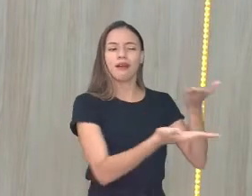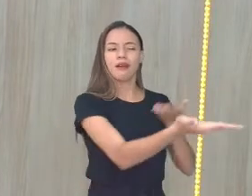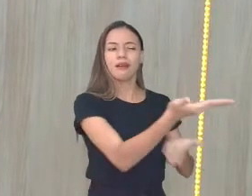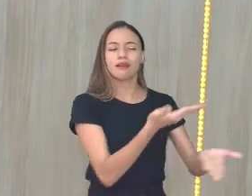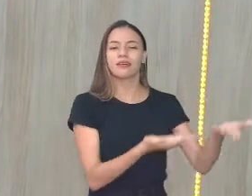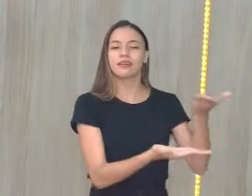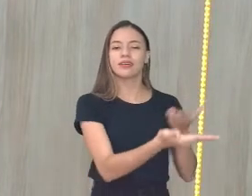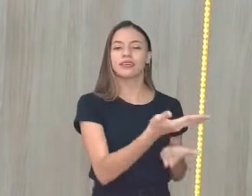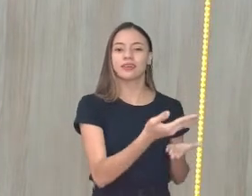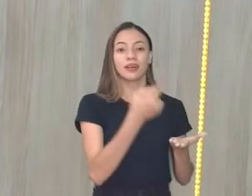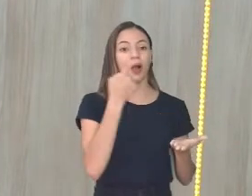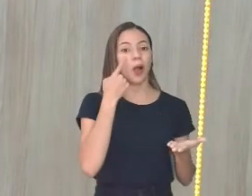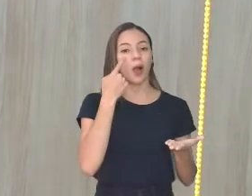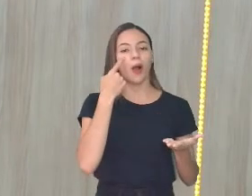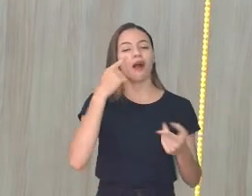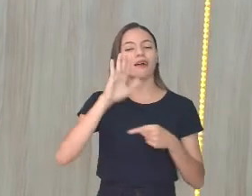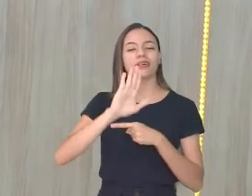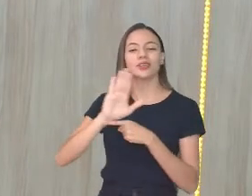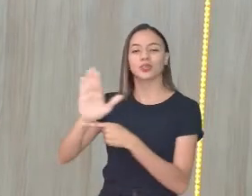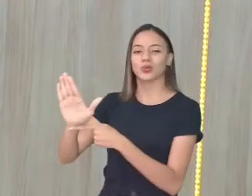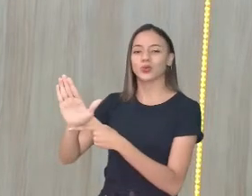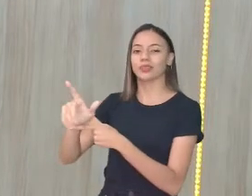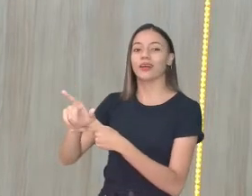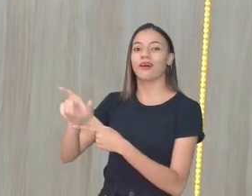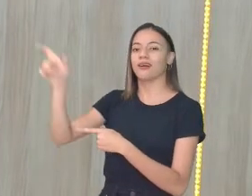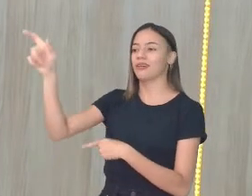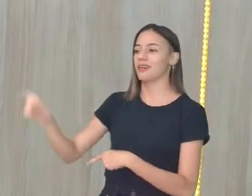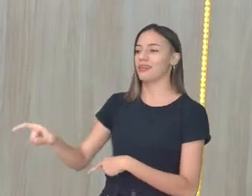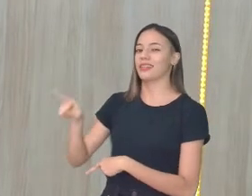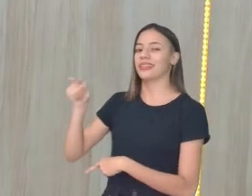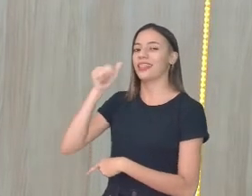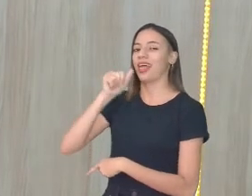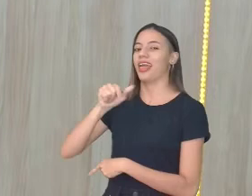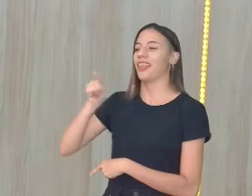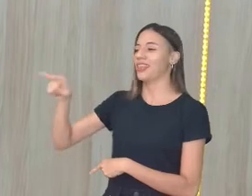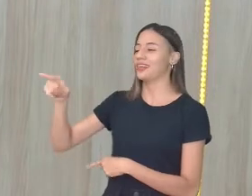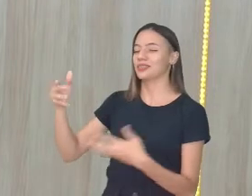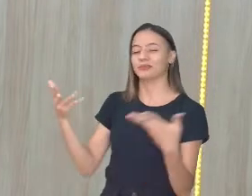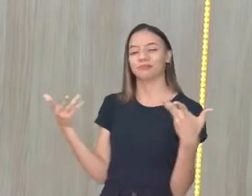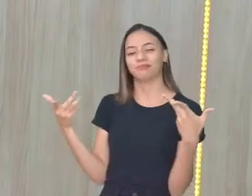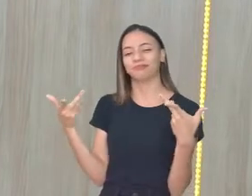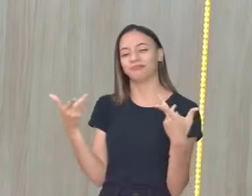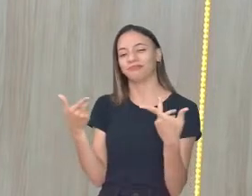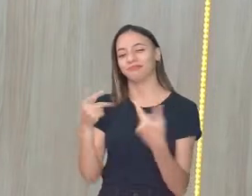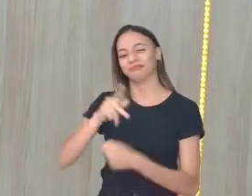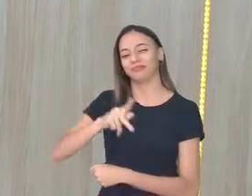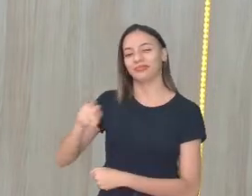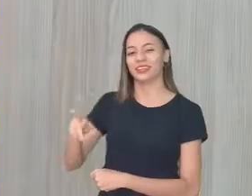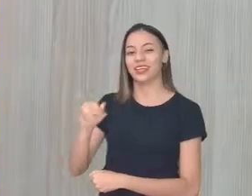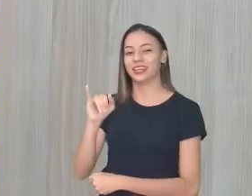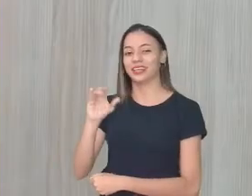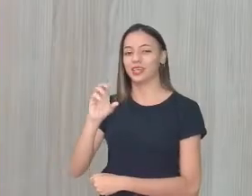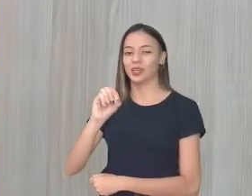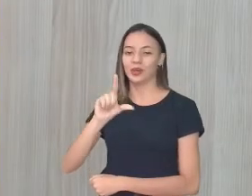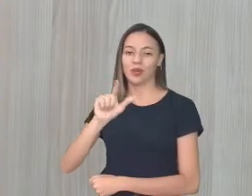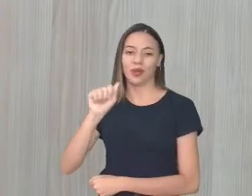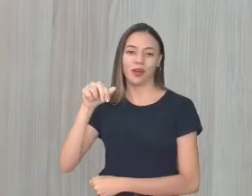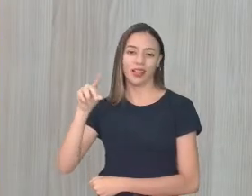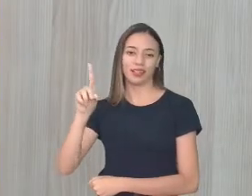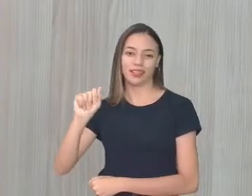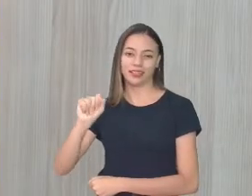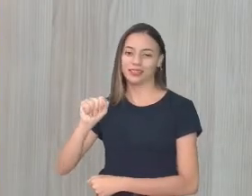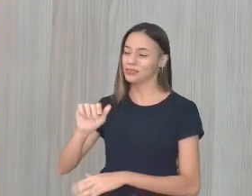interação, nós contamos com a ajuda dela. Olha, a maravilhosa professora Yolanda. E